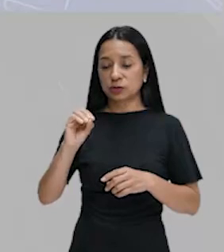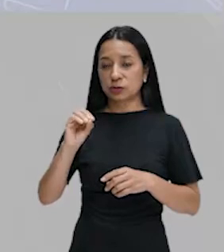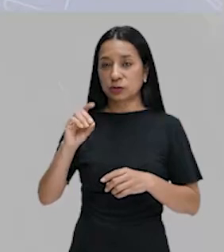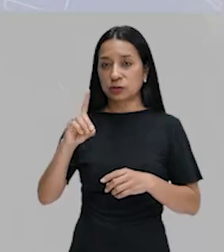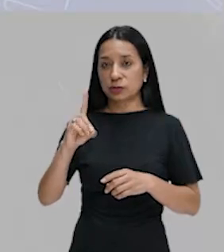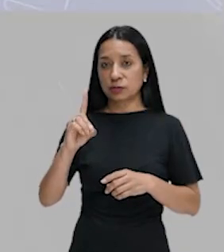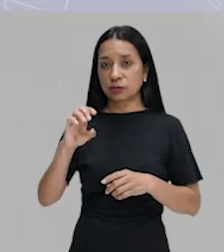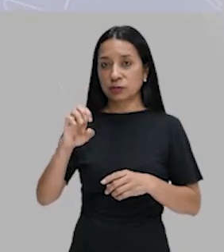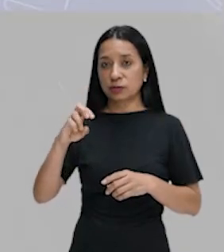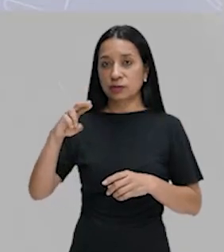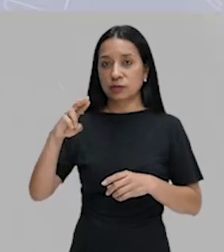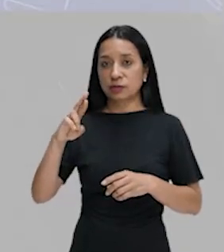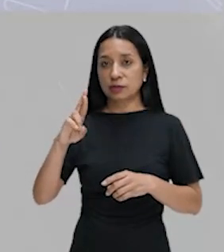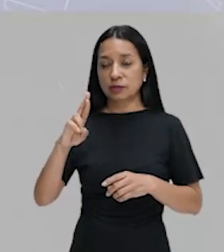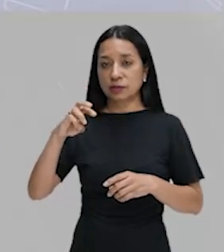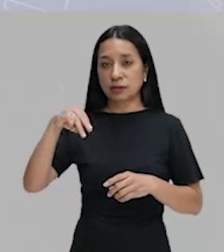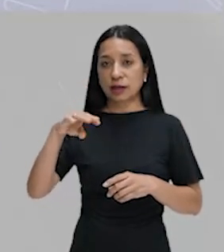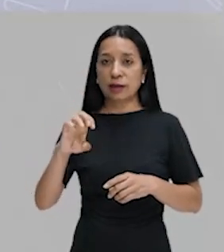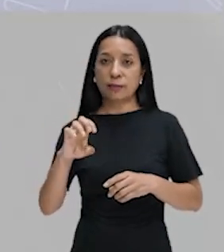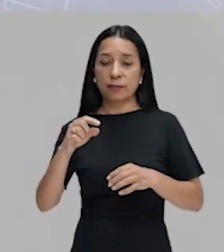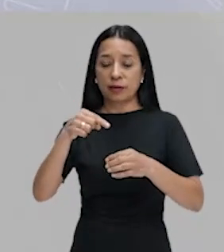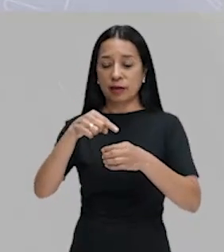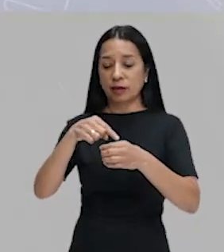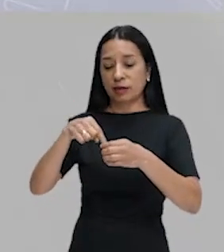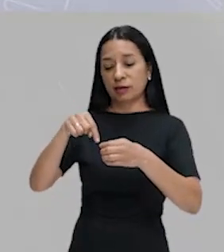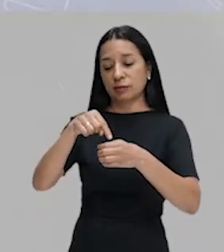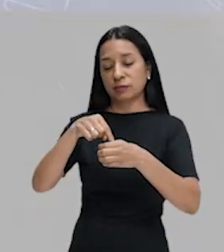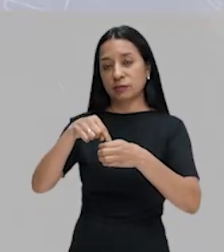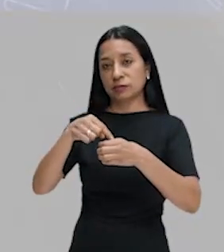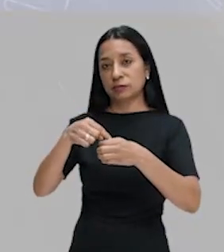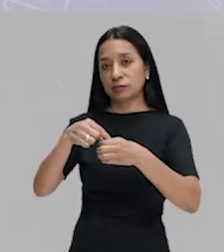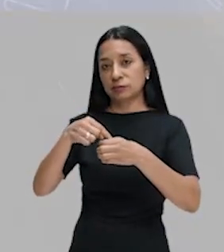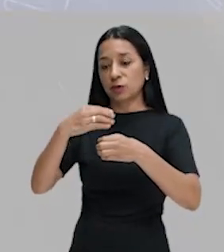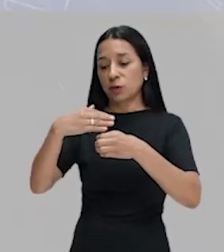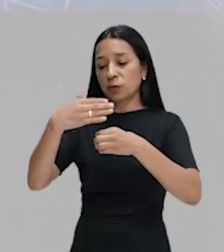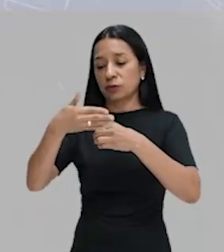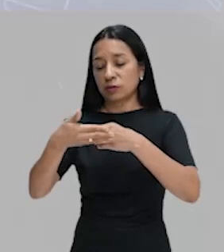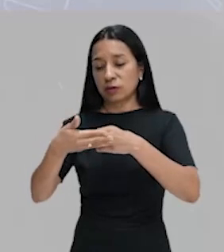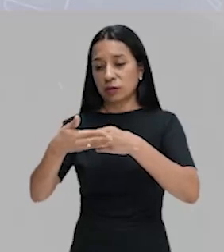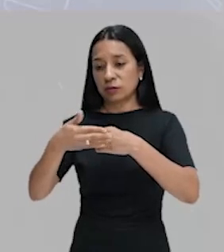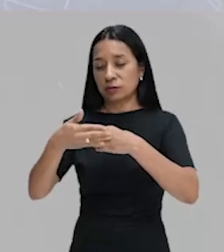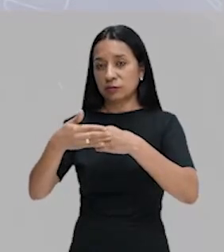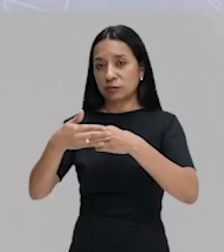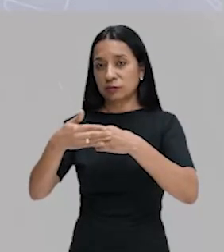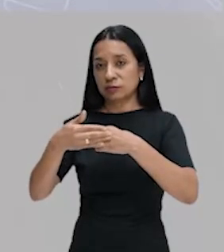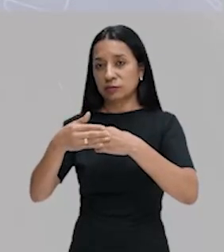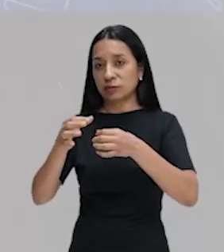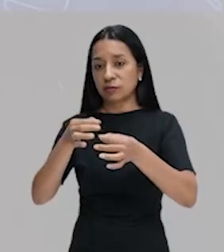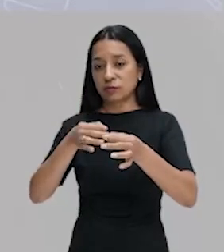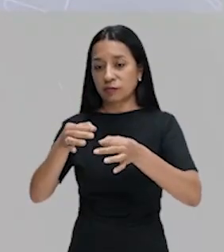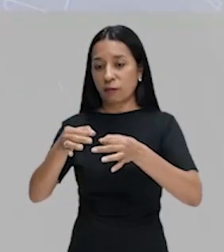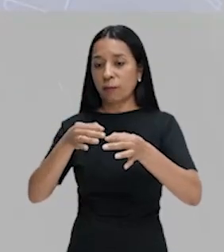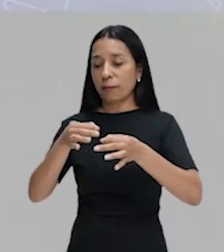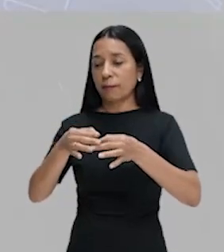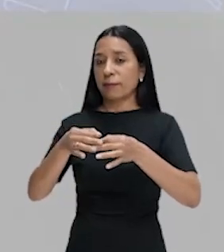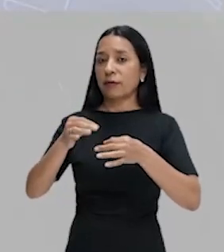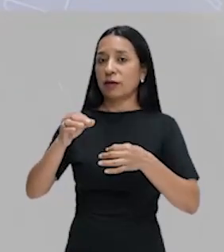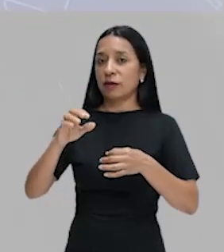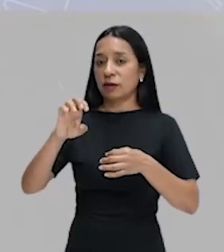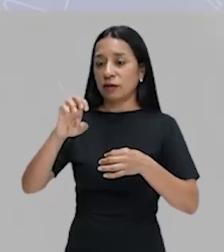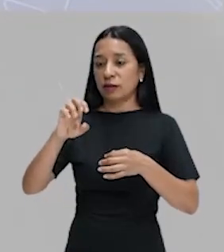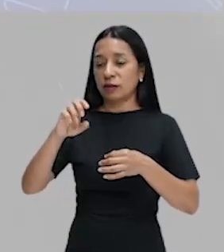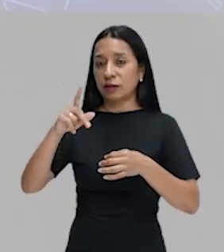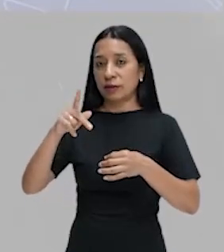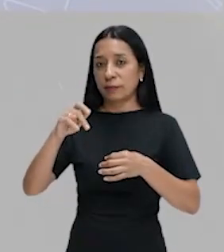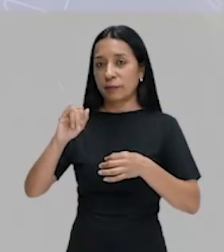E a pele, ou seja, a camada externa do animal, vai formar a epiderme, ok? Essa